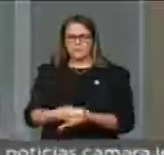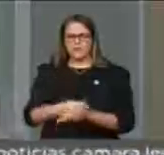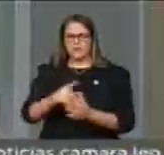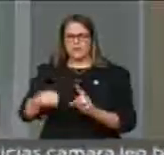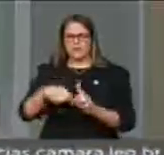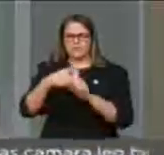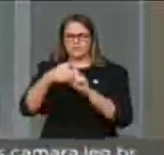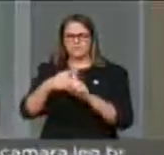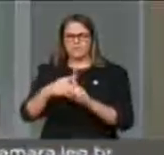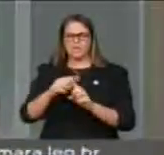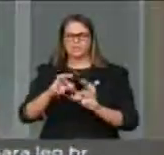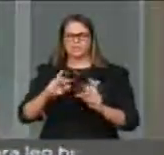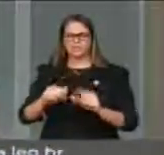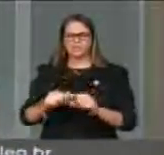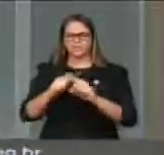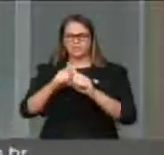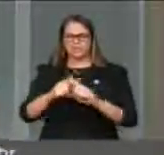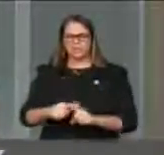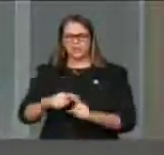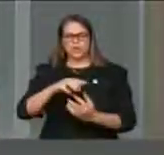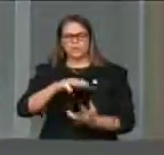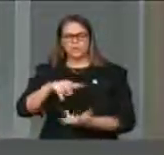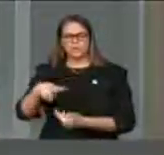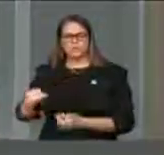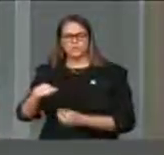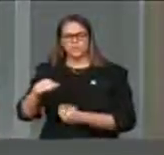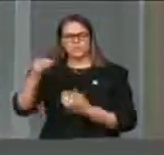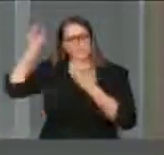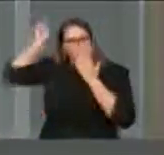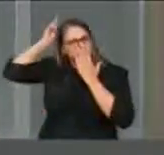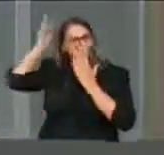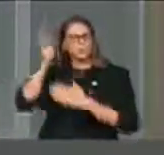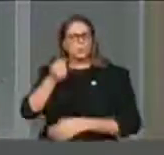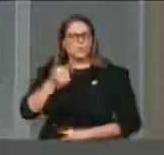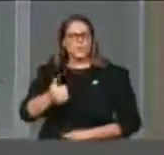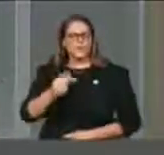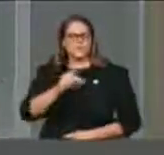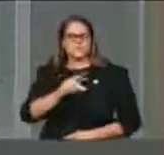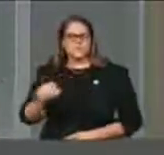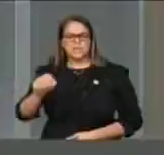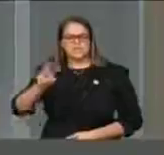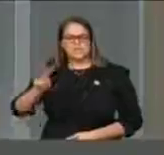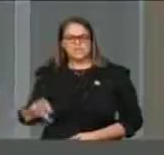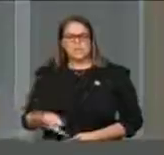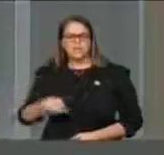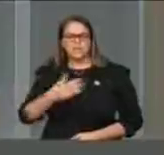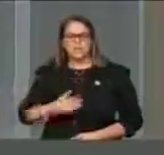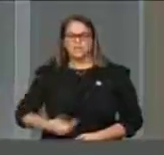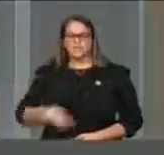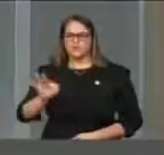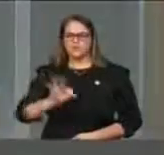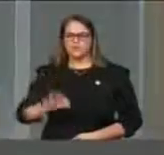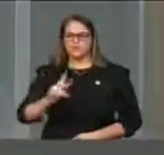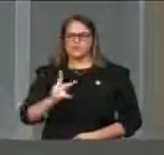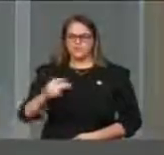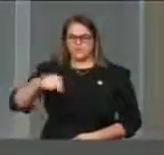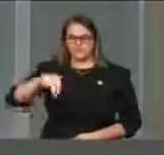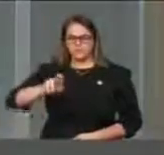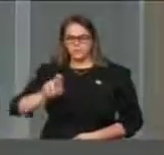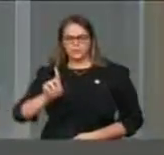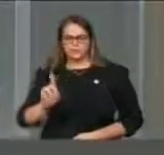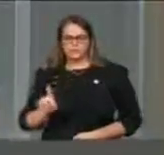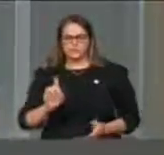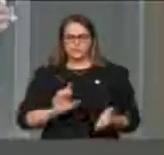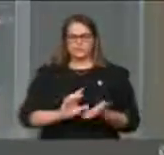Indígenas, já não bastando recurso na casa de quase R$100 milhões aplicado pelo governo federal, pelo PNUD, para os jogos que irá